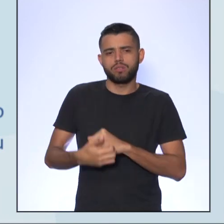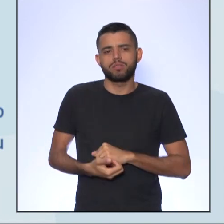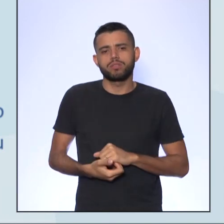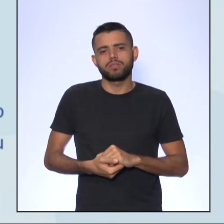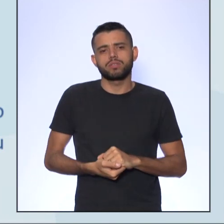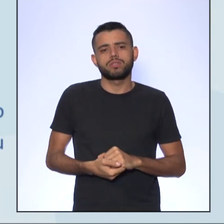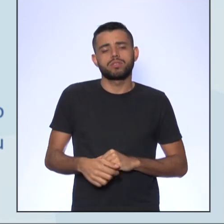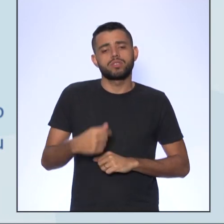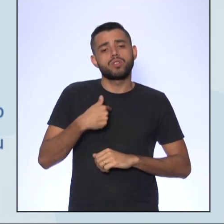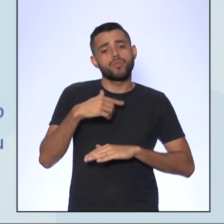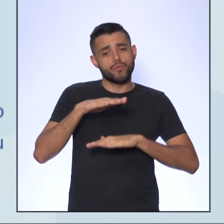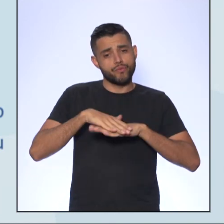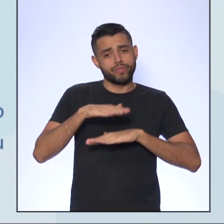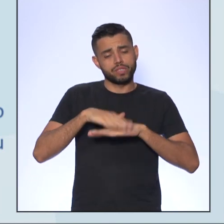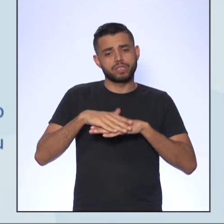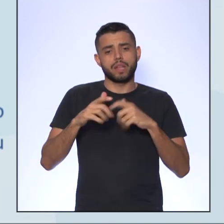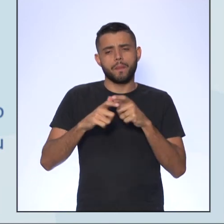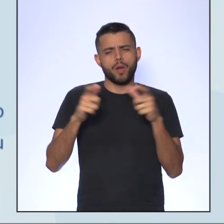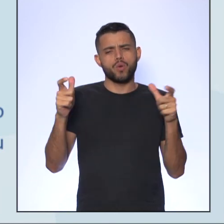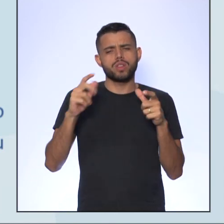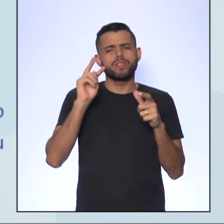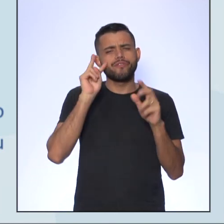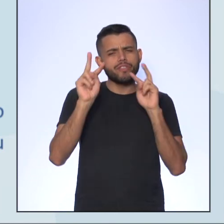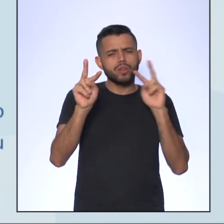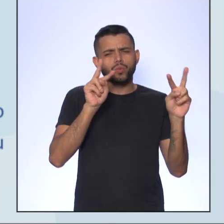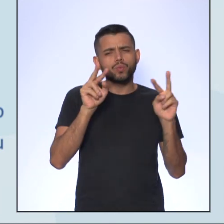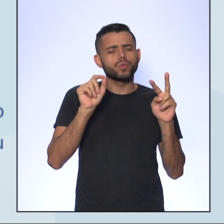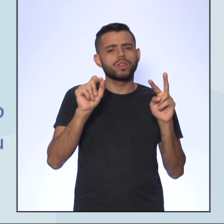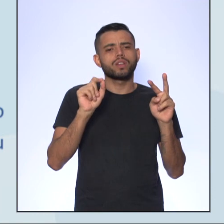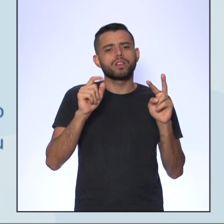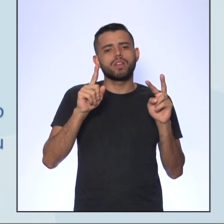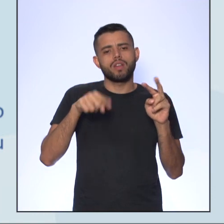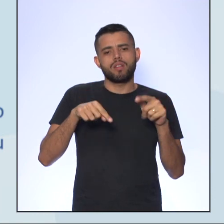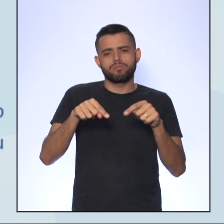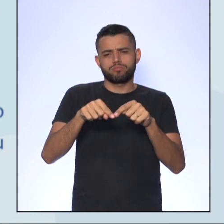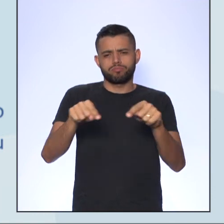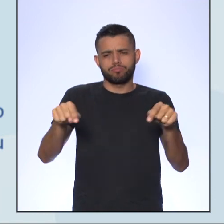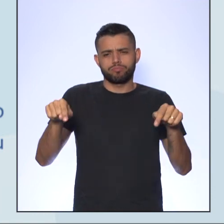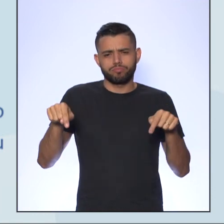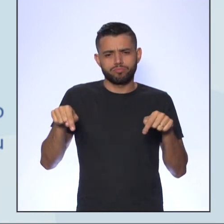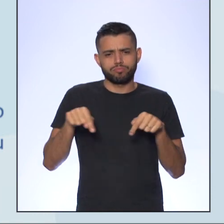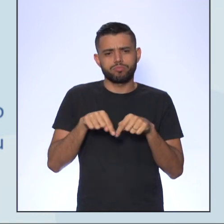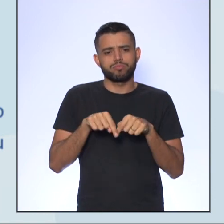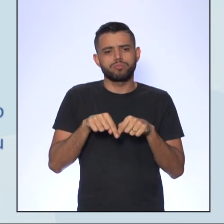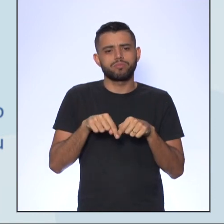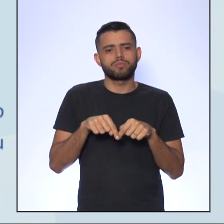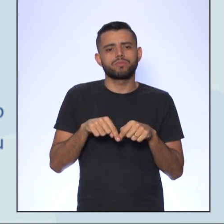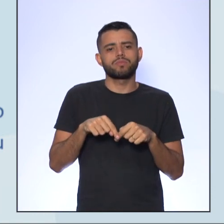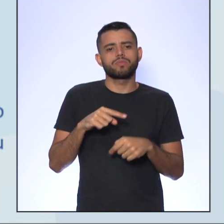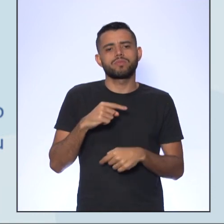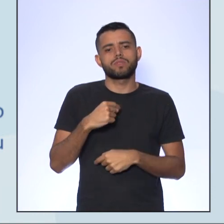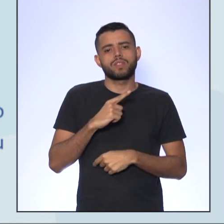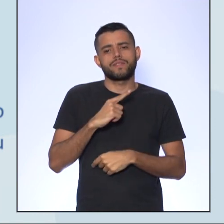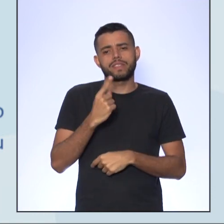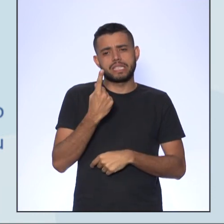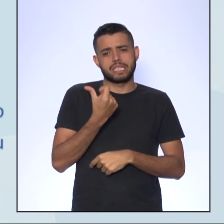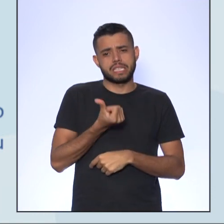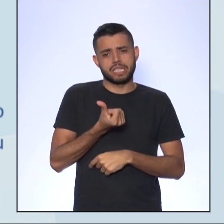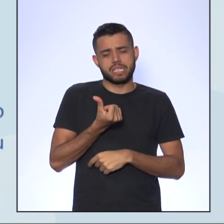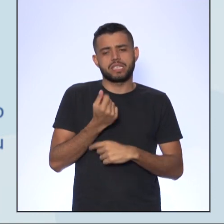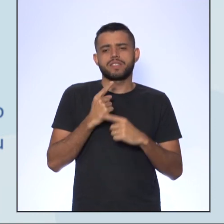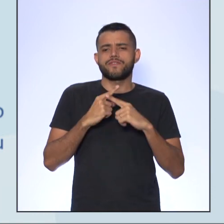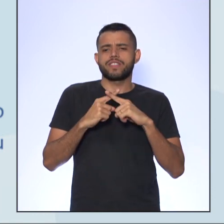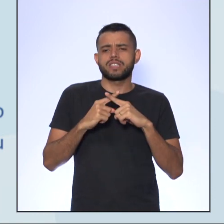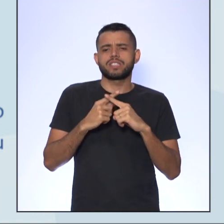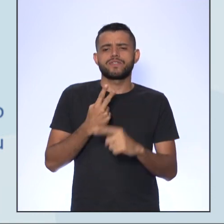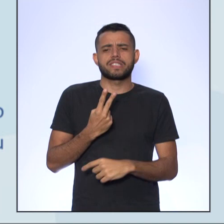a maioria até então viu ou enxergou, que é o metro quadrado. Então, eu peguei 16, multipliquei por